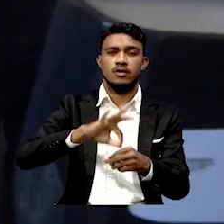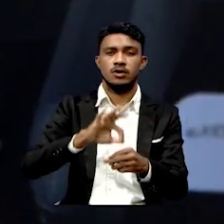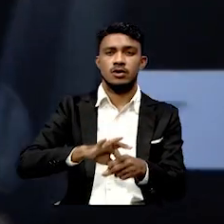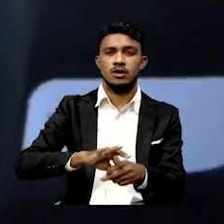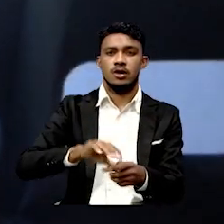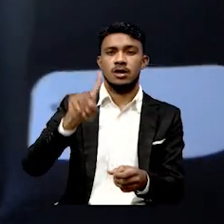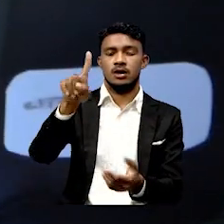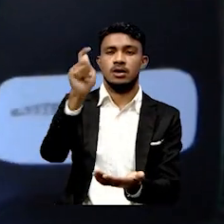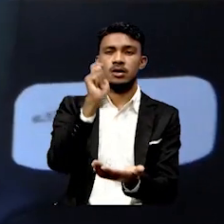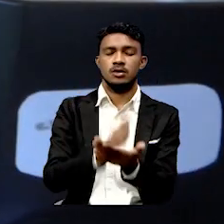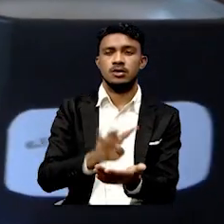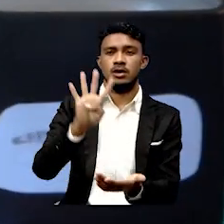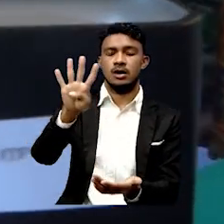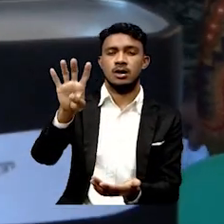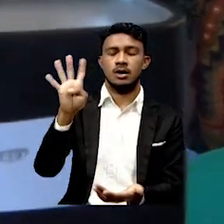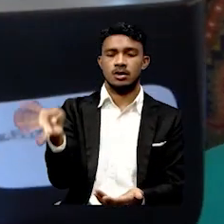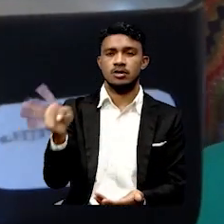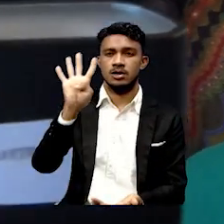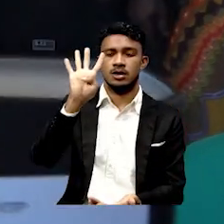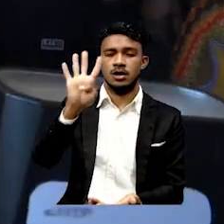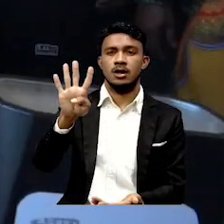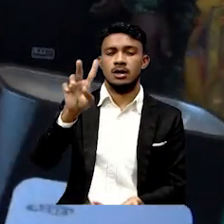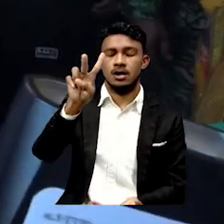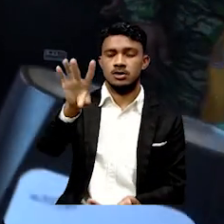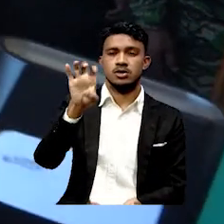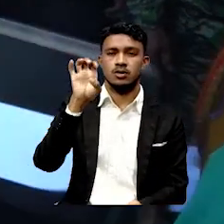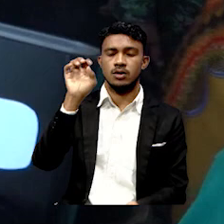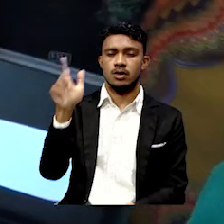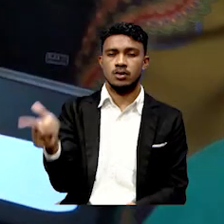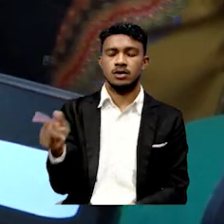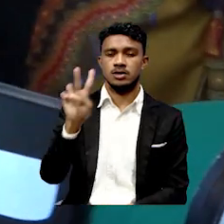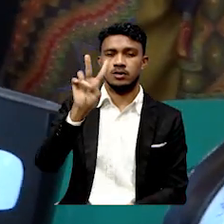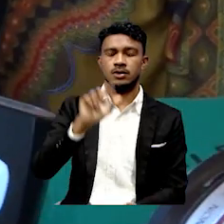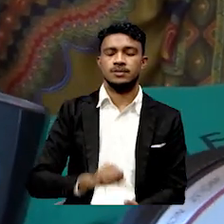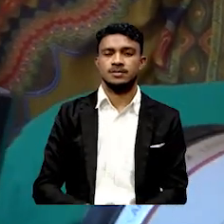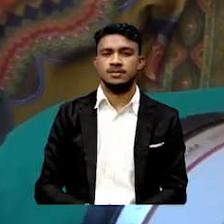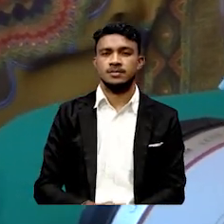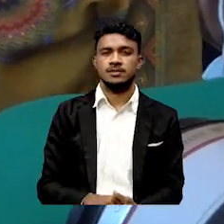atus Ida hat nulu resing hat, atus rua walu nulu resing rua.